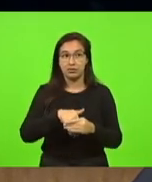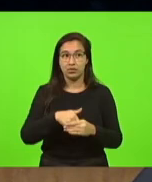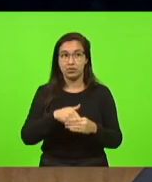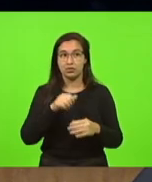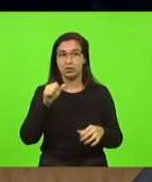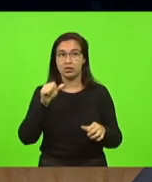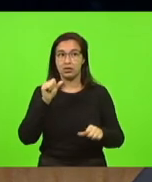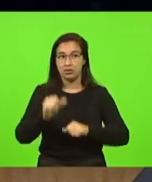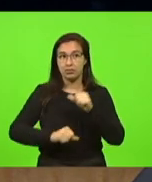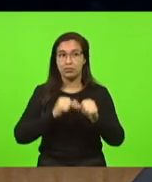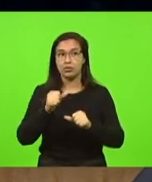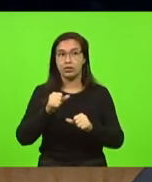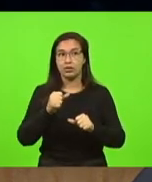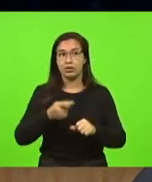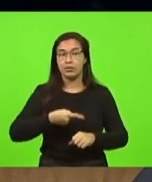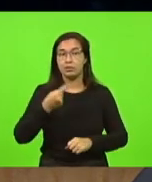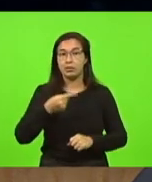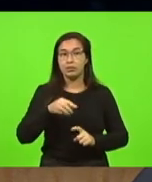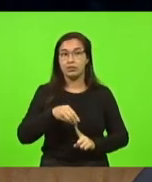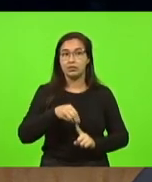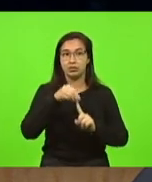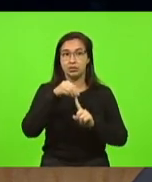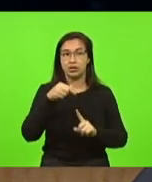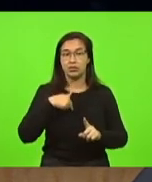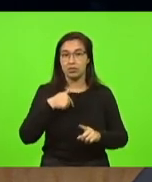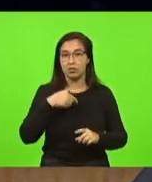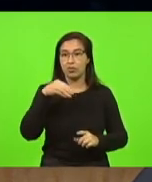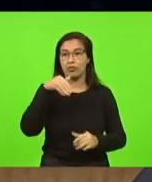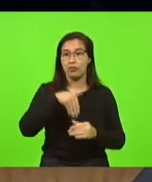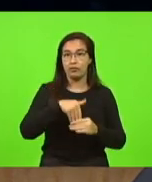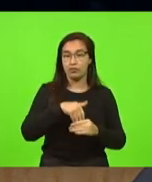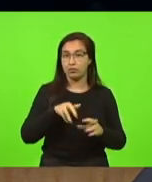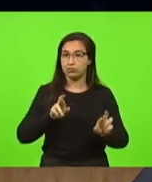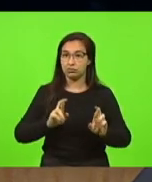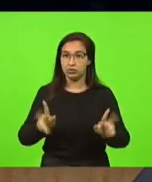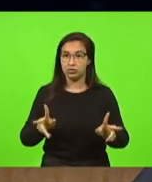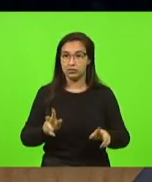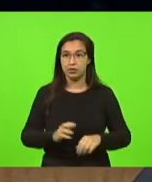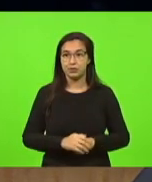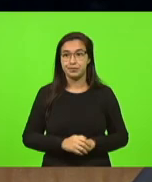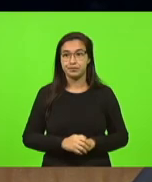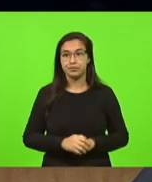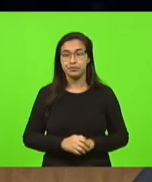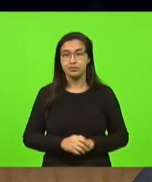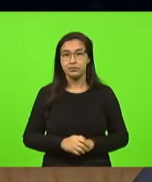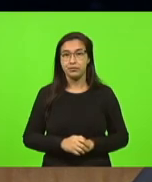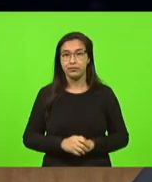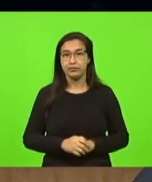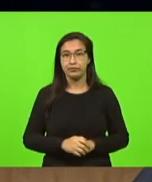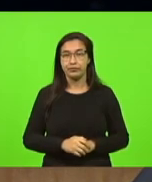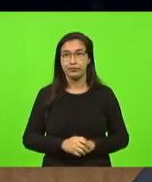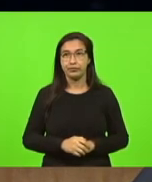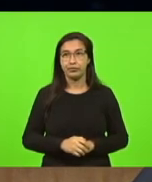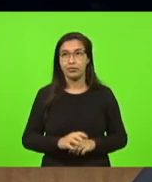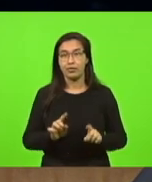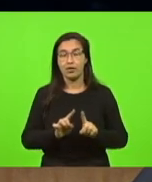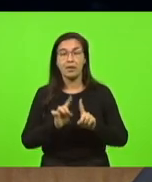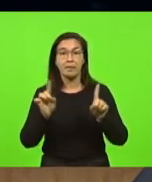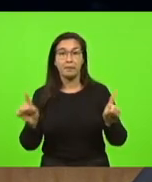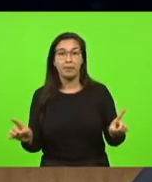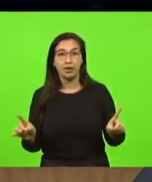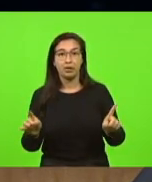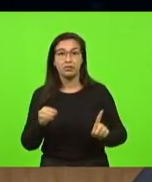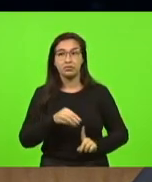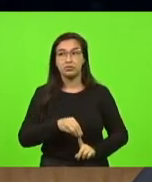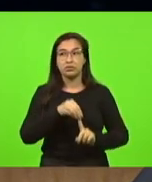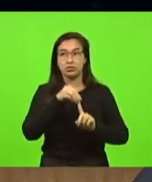primeiros destaques, eu votaria diferente, então, provavelmente, nesse voto. Mas, como os destaques